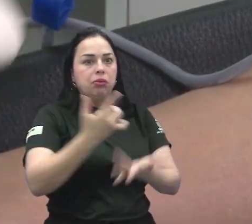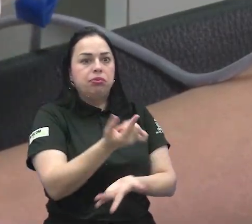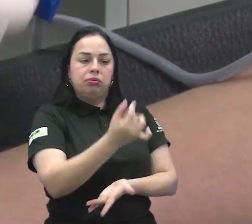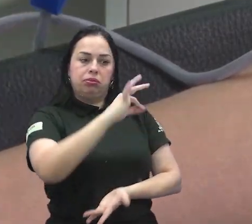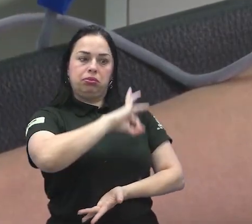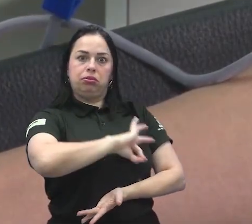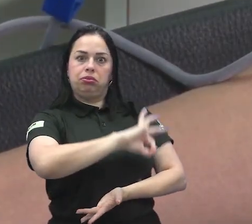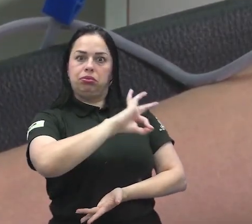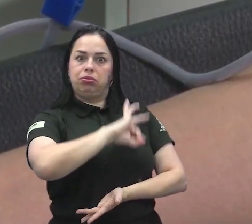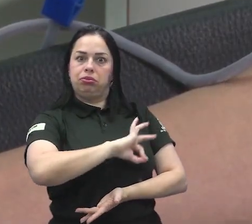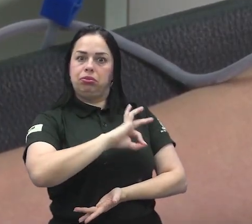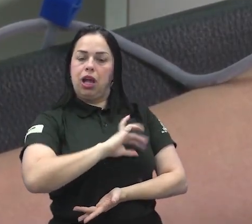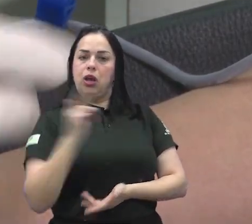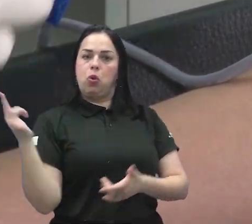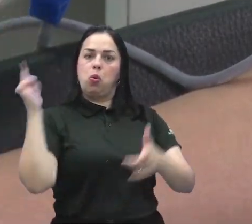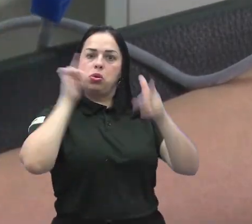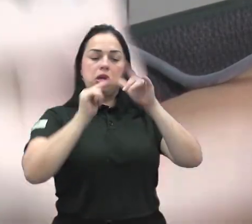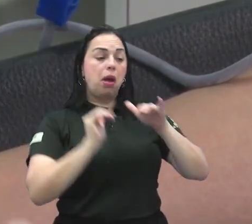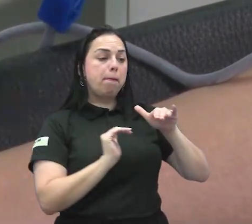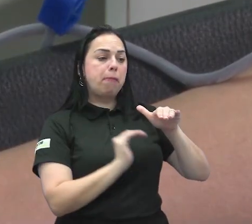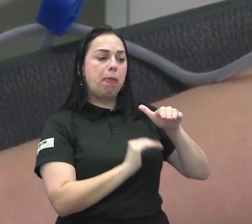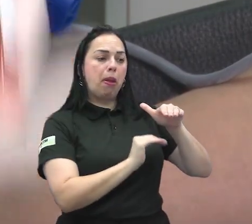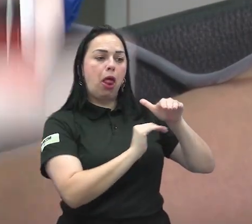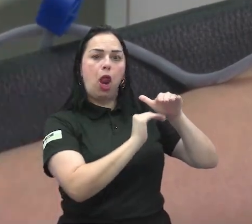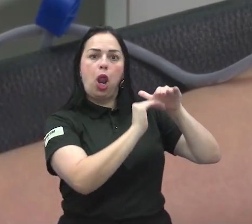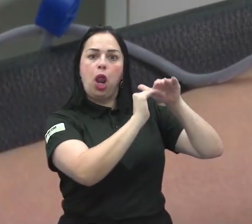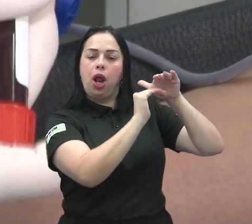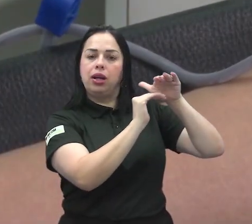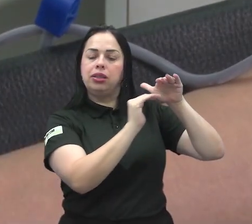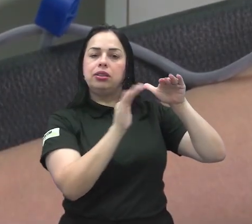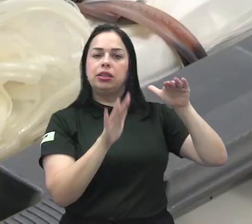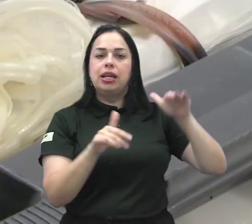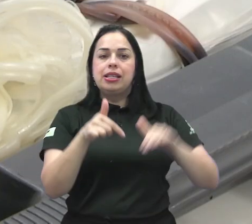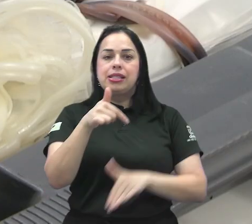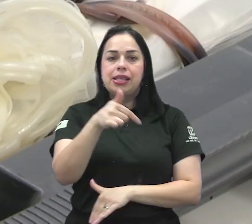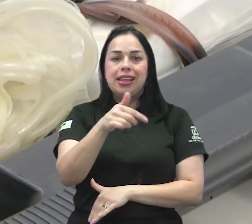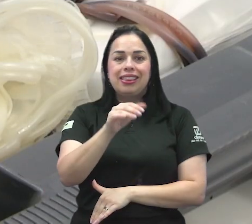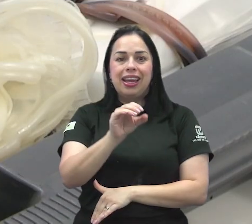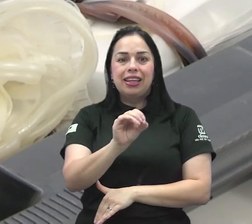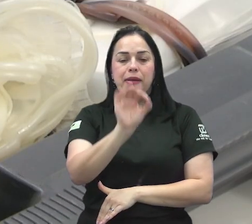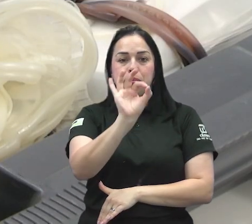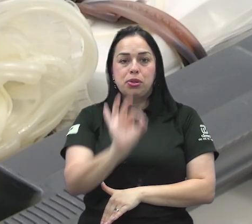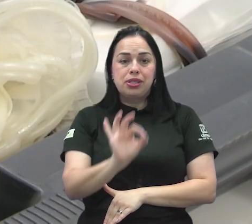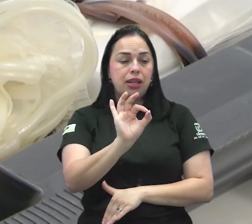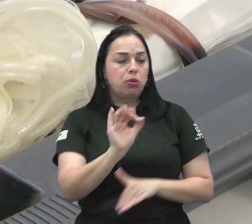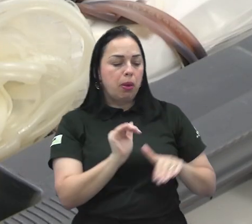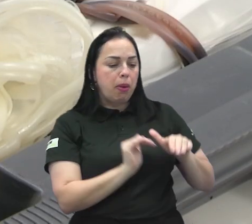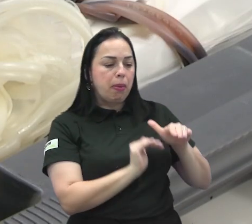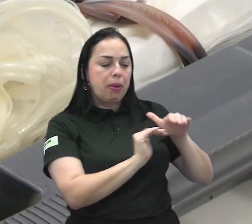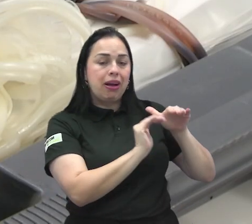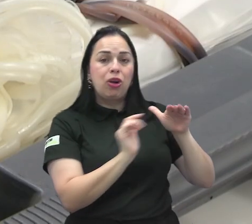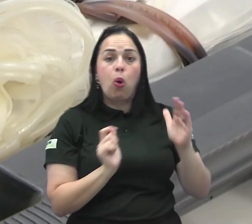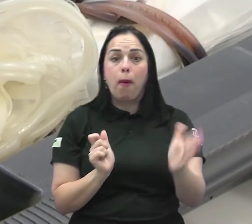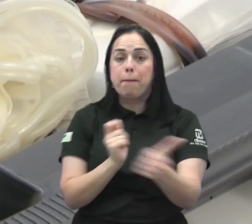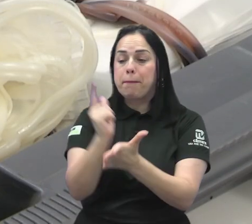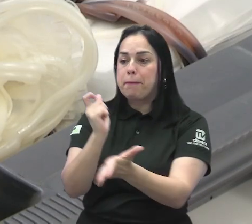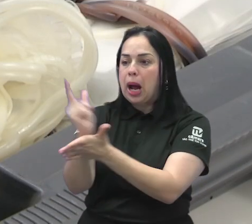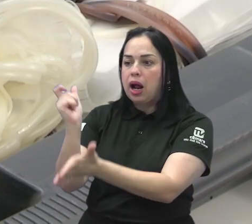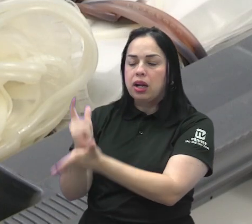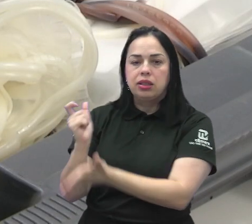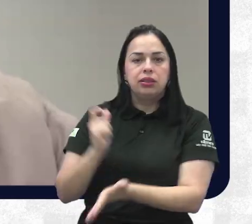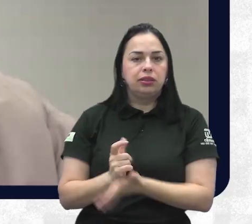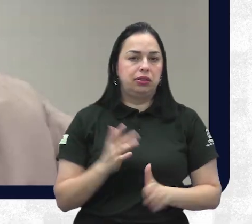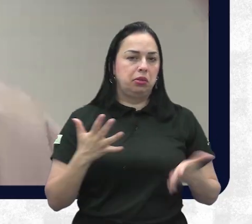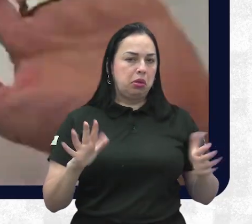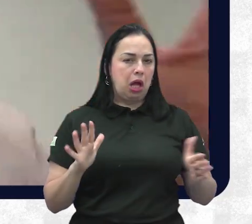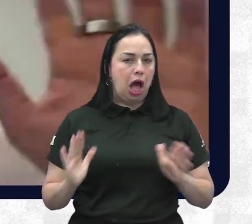Essa era a principal forma de abastecer os bancos de sangue no país. 70% dos estoques eram